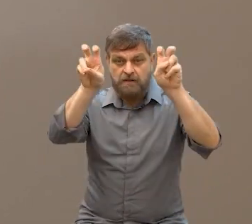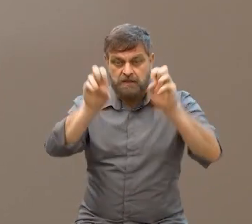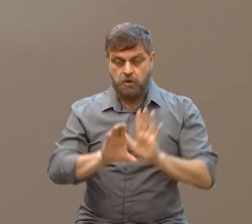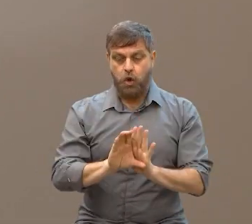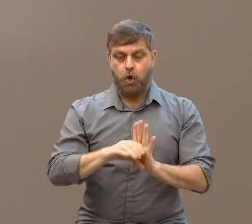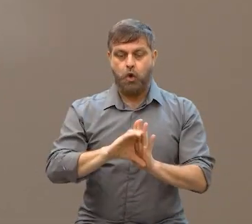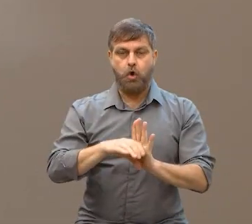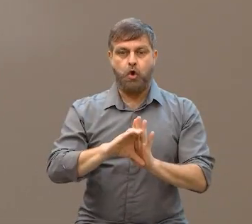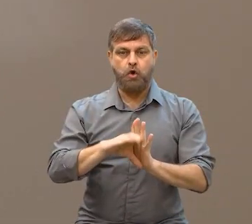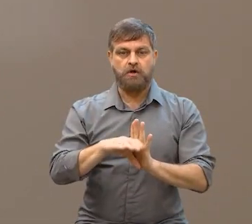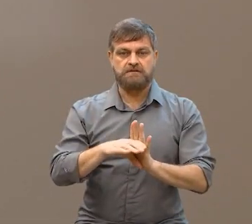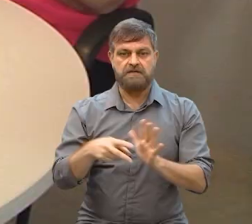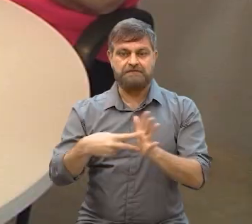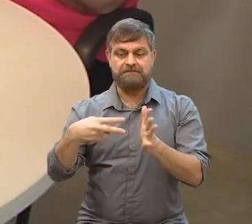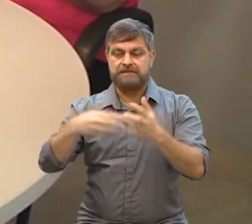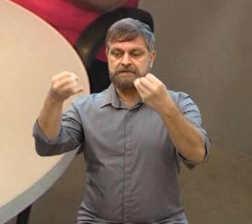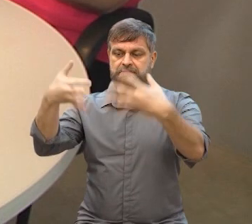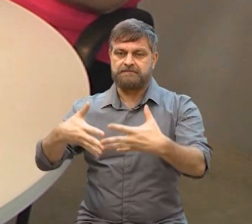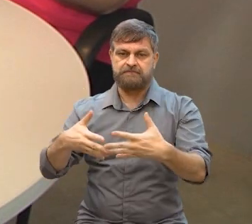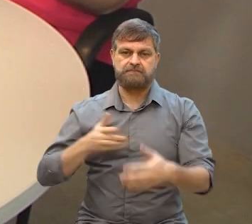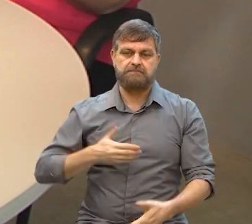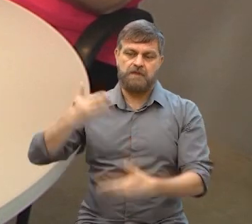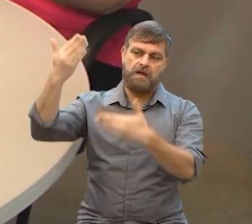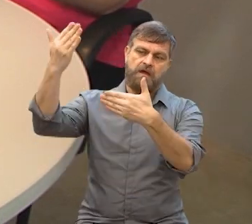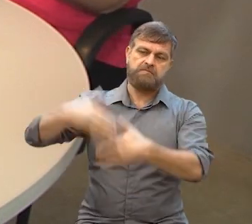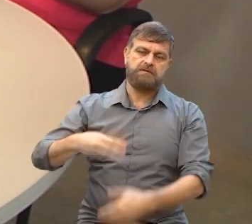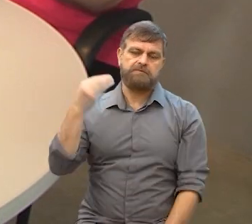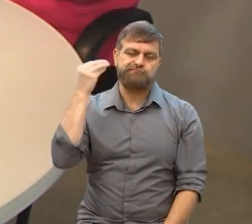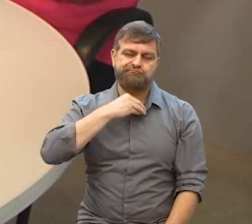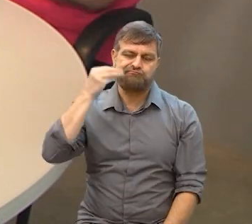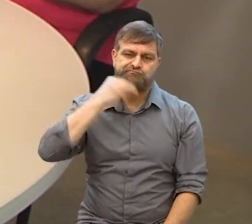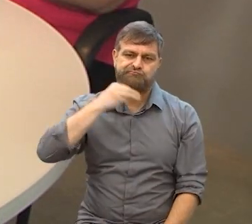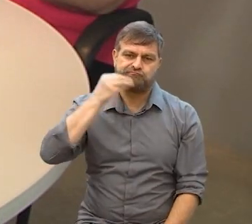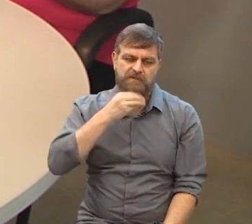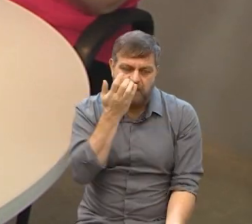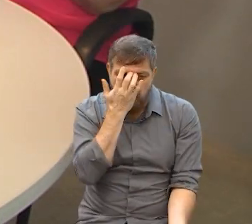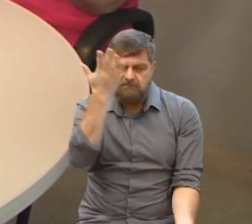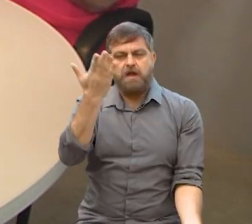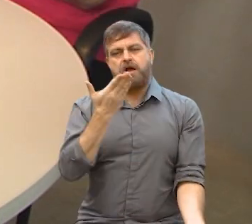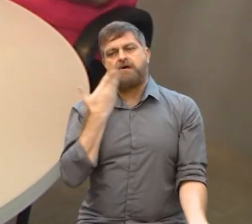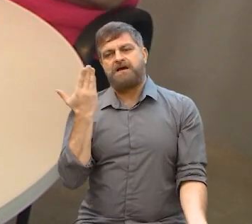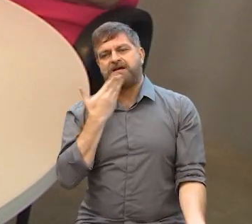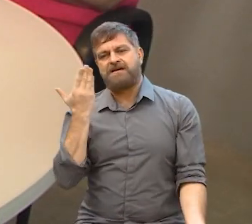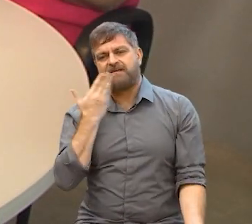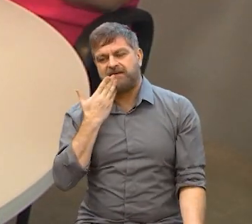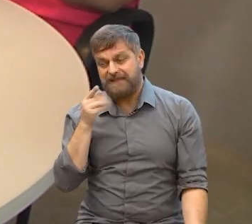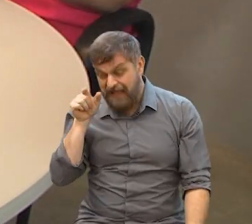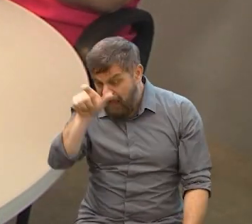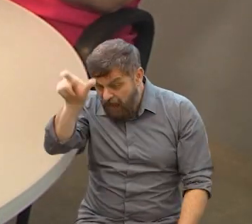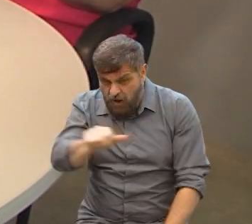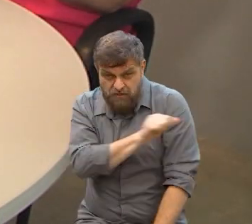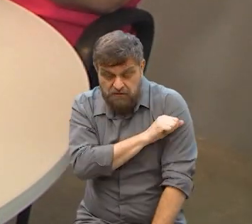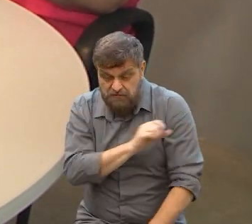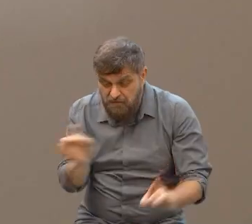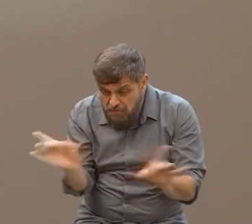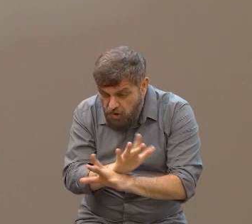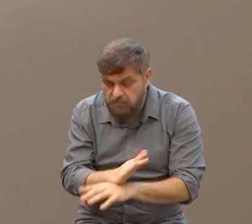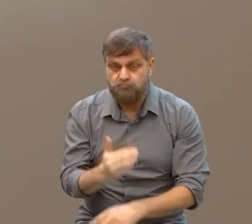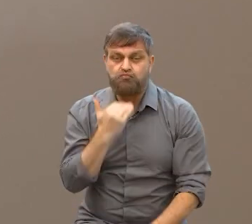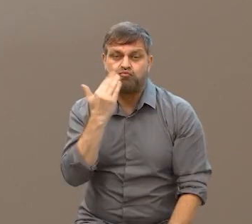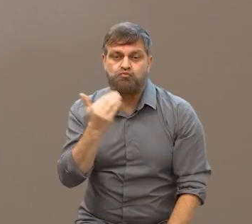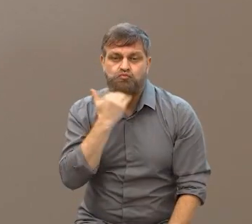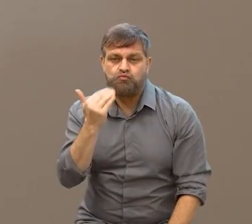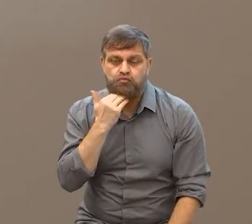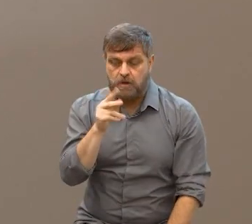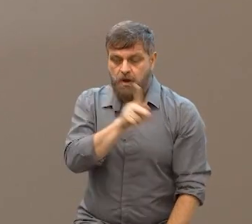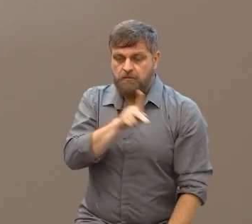de conceito, a sua prova é facílima e não está preparando o teu aluno. O